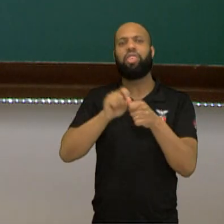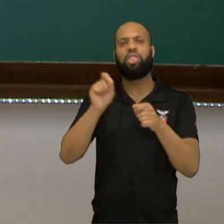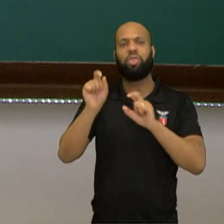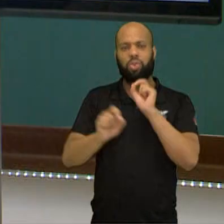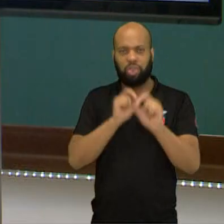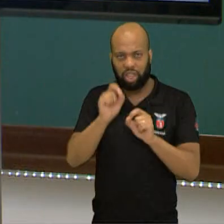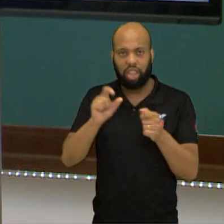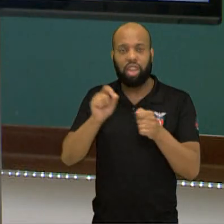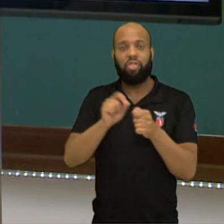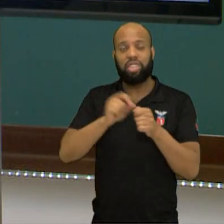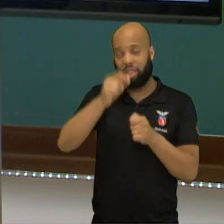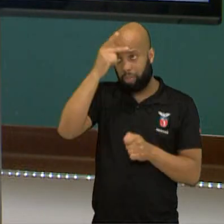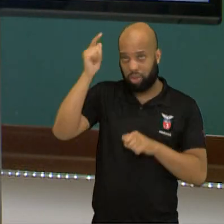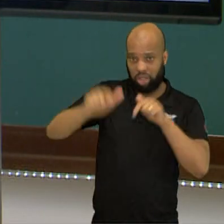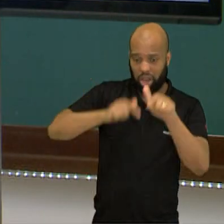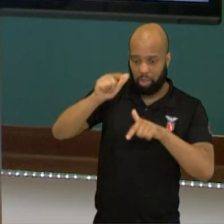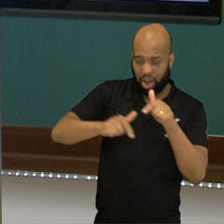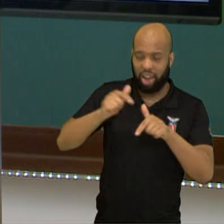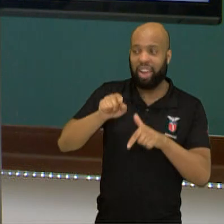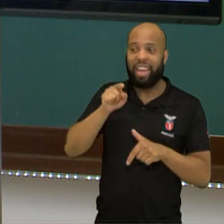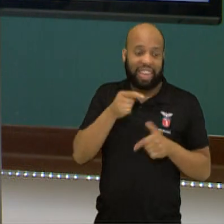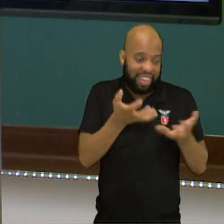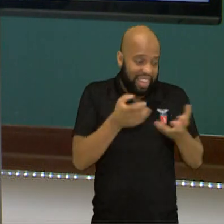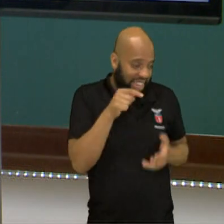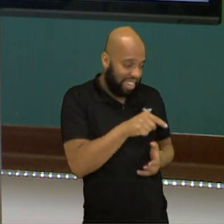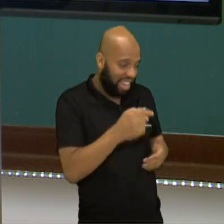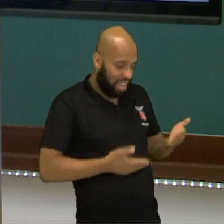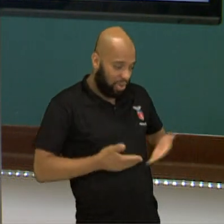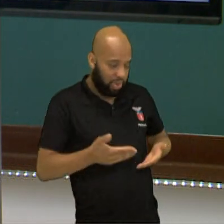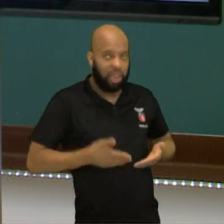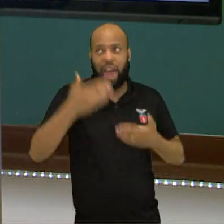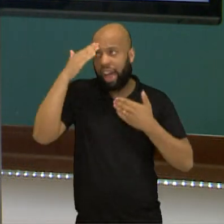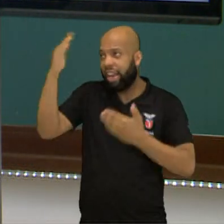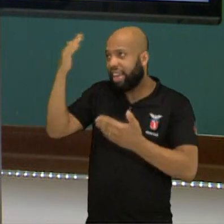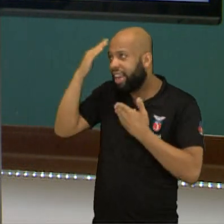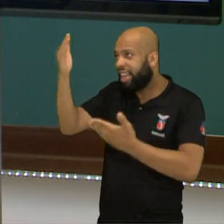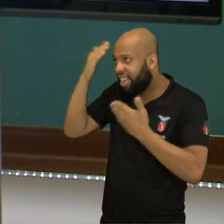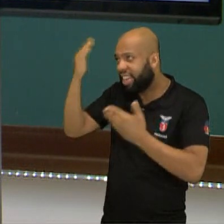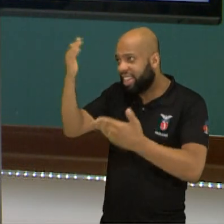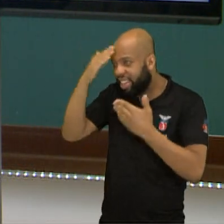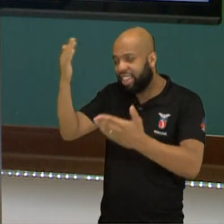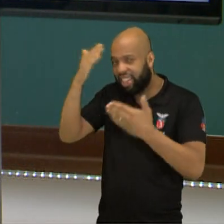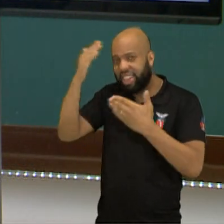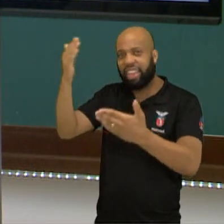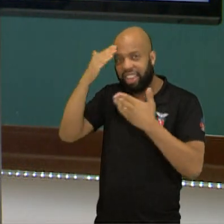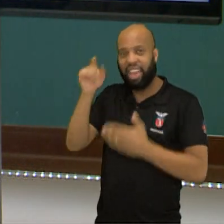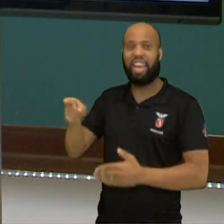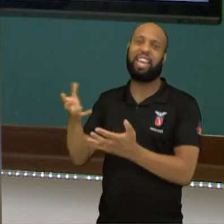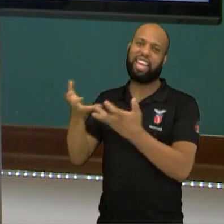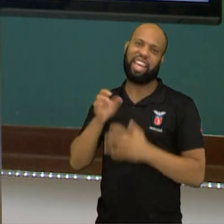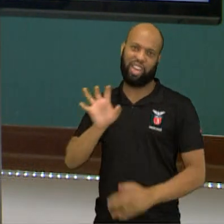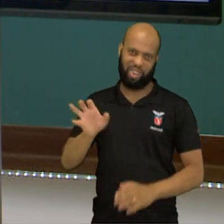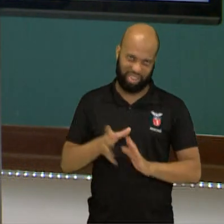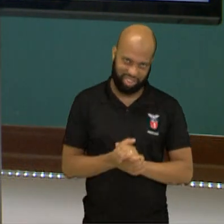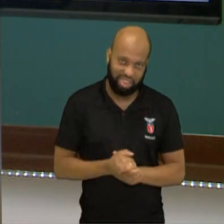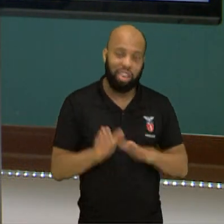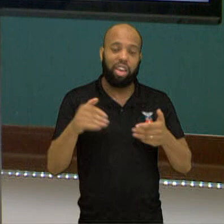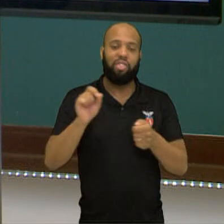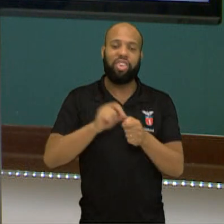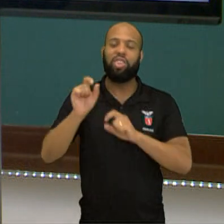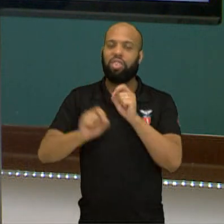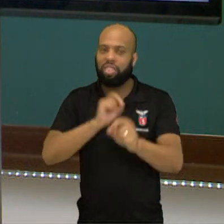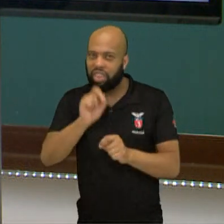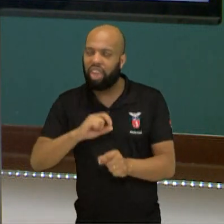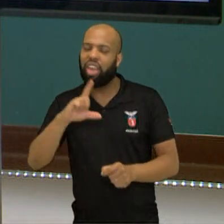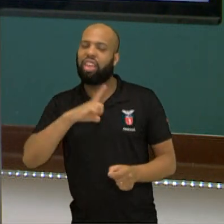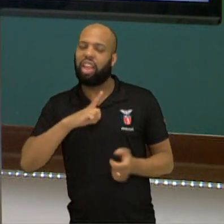trabalhador sentimentos de gratidão e de retribuição. O trabalhador deveria ser grato ao Getúlio Vargas